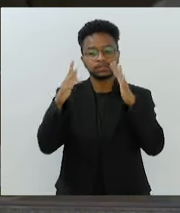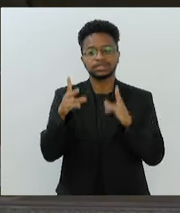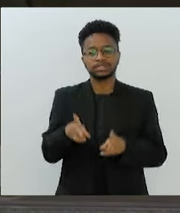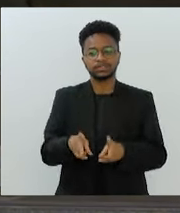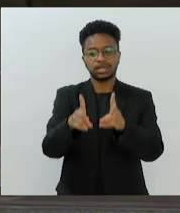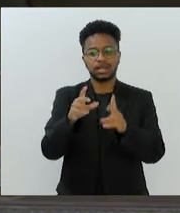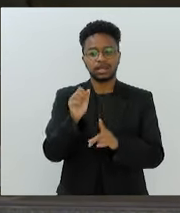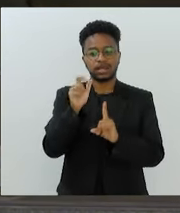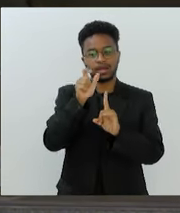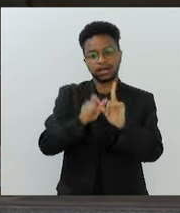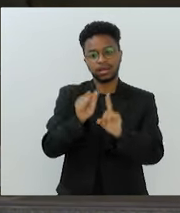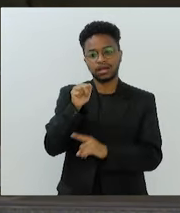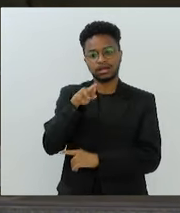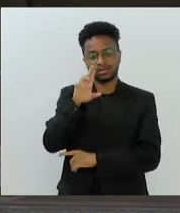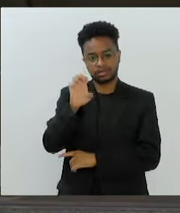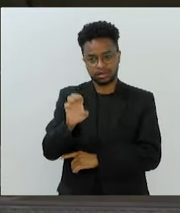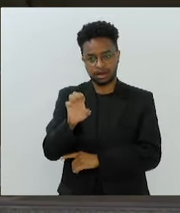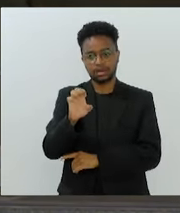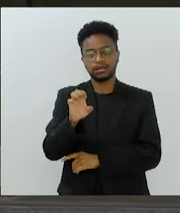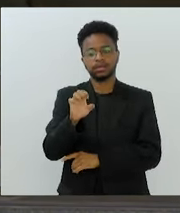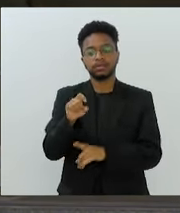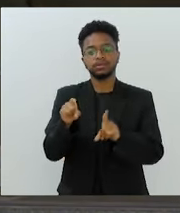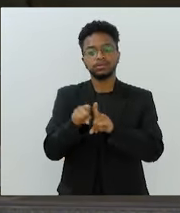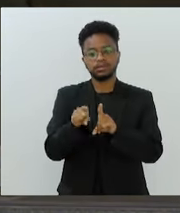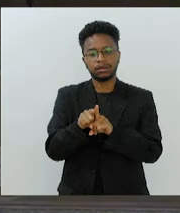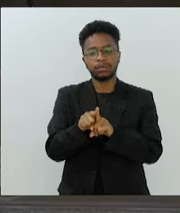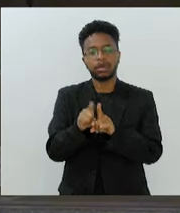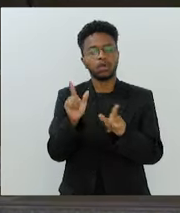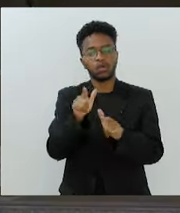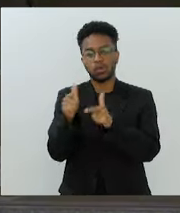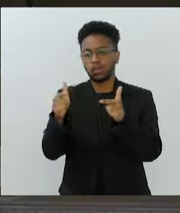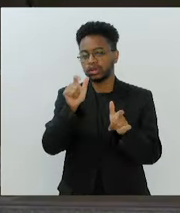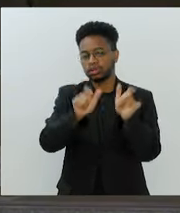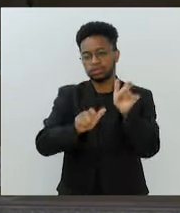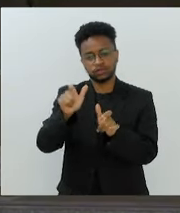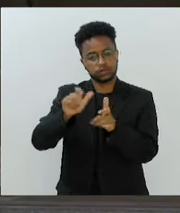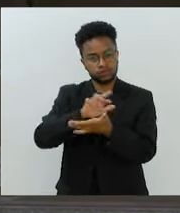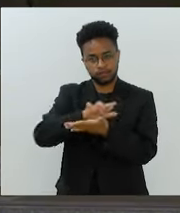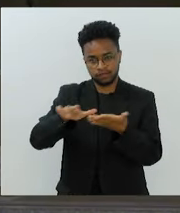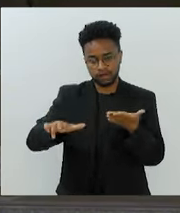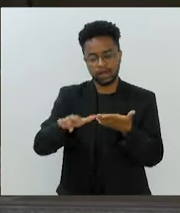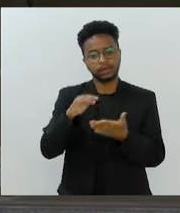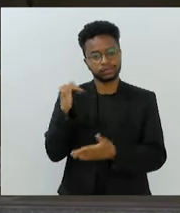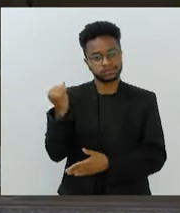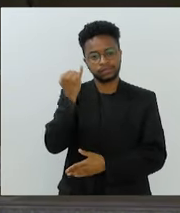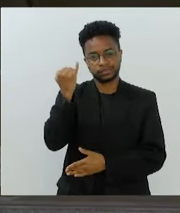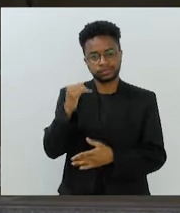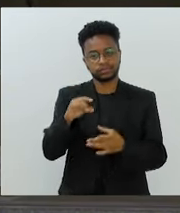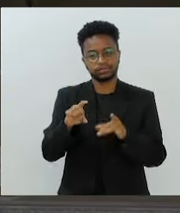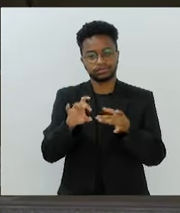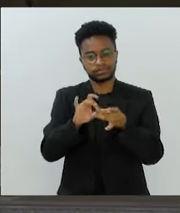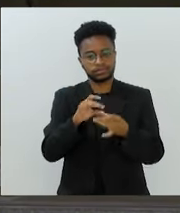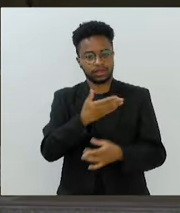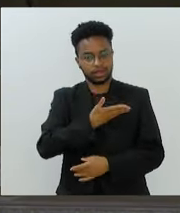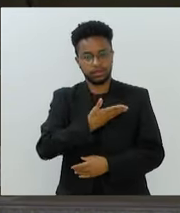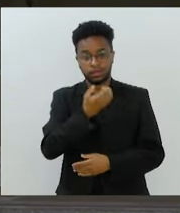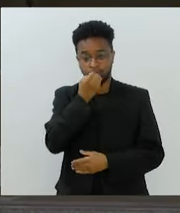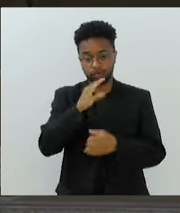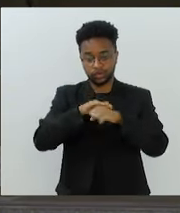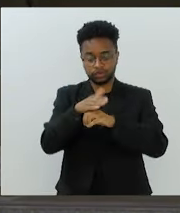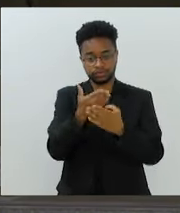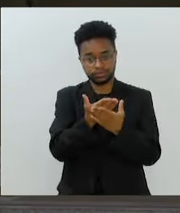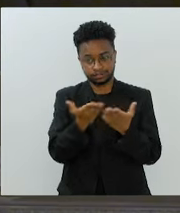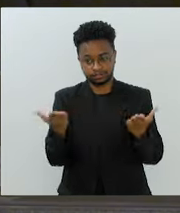André Trigueiro, também Sirquis, Chico Mendes, Betinho e todos os nossos companheiros. Boa noite a todos.